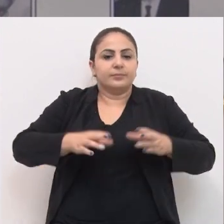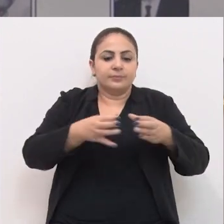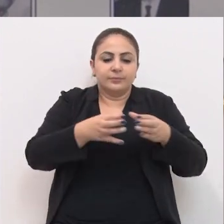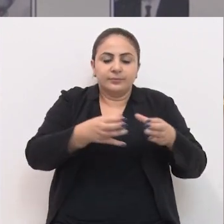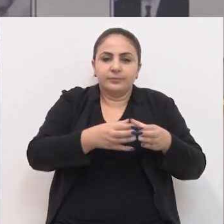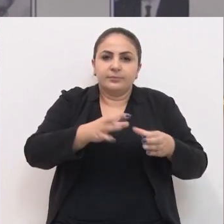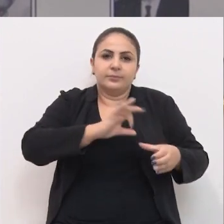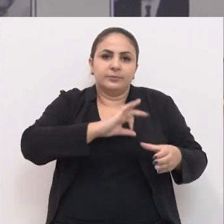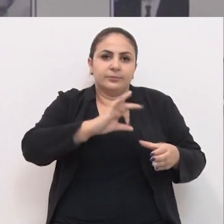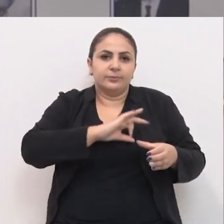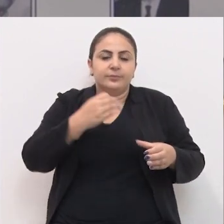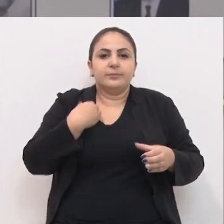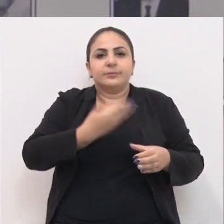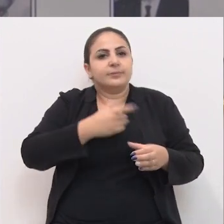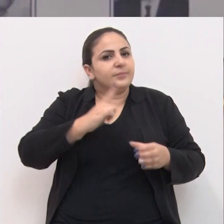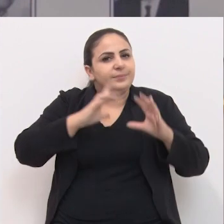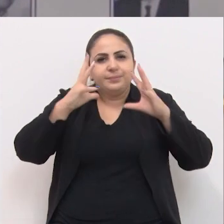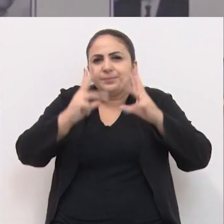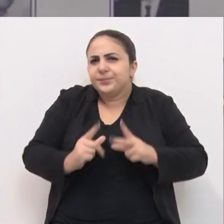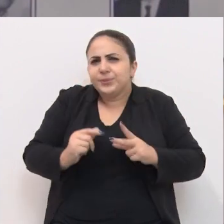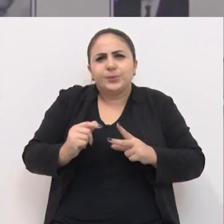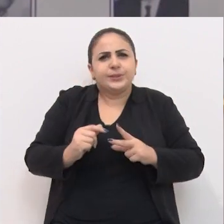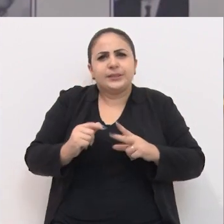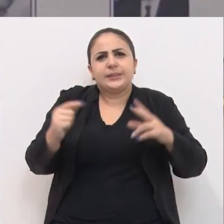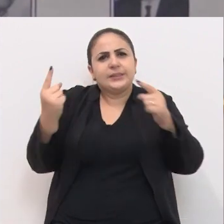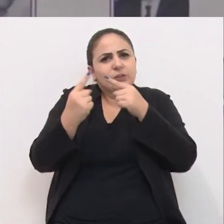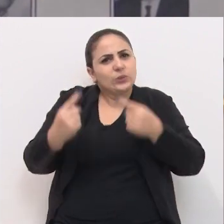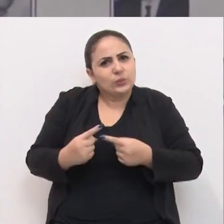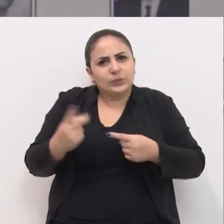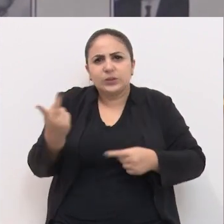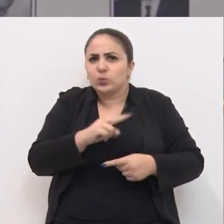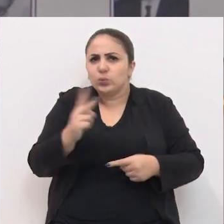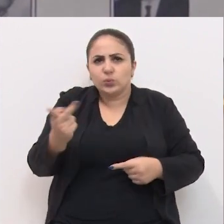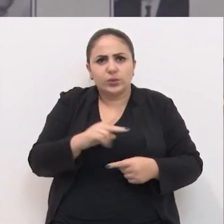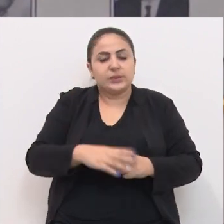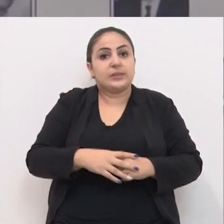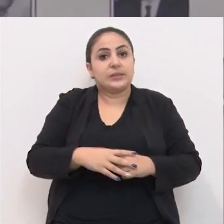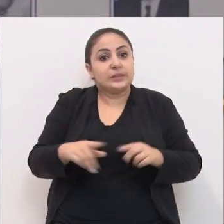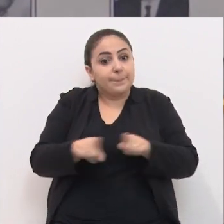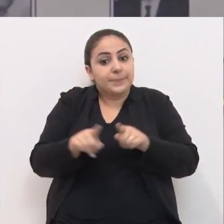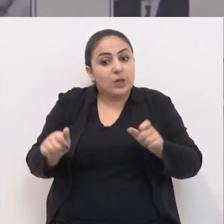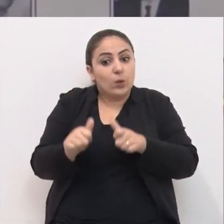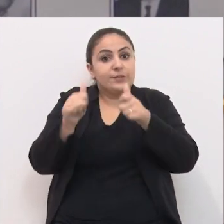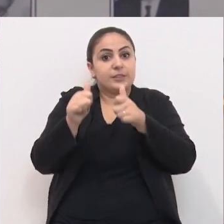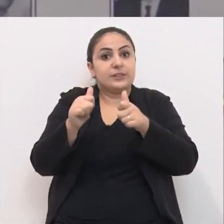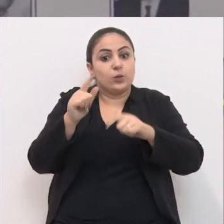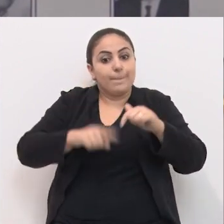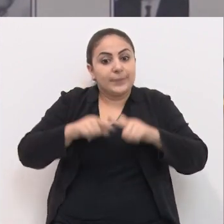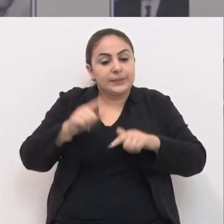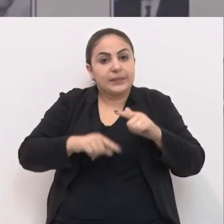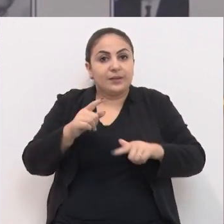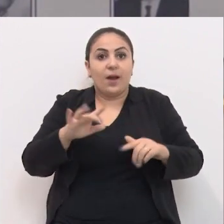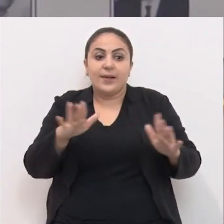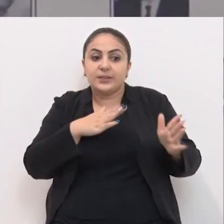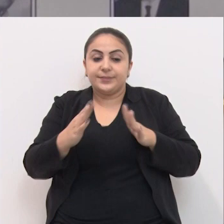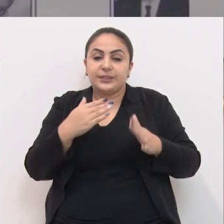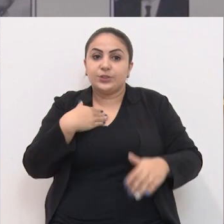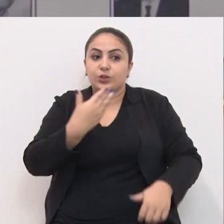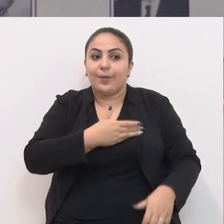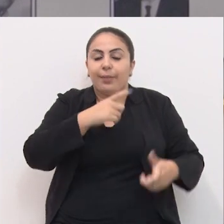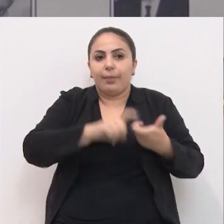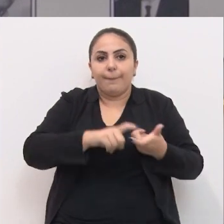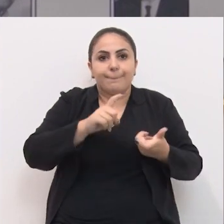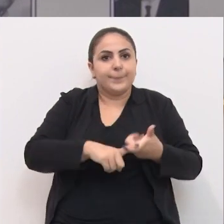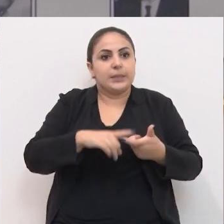fazer isso é através da compensação de valores devidos ao município diretamente na conta de um fundo. A gente sabe